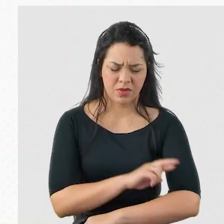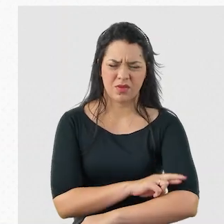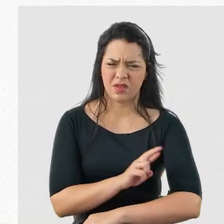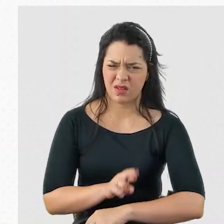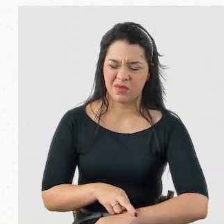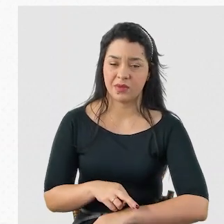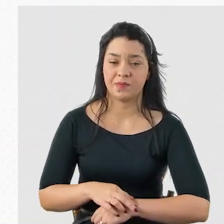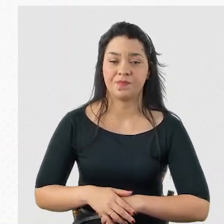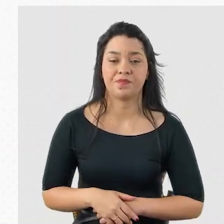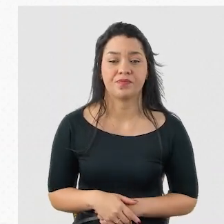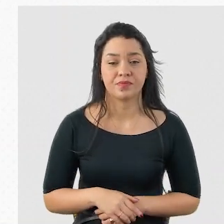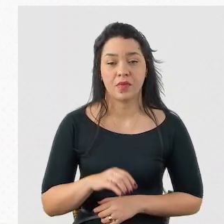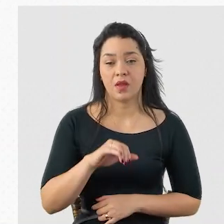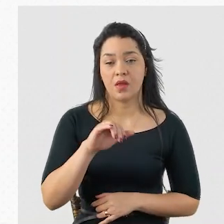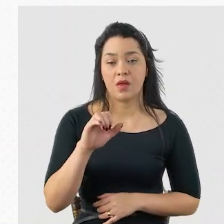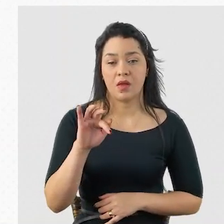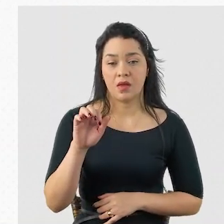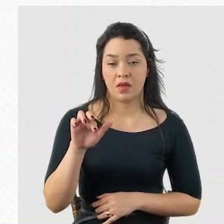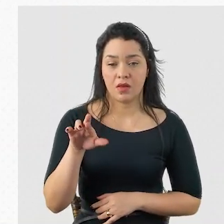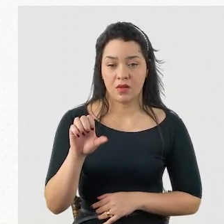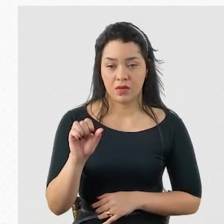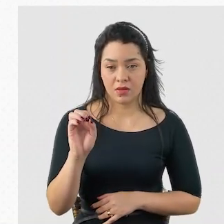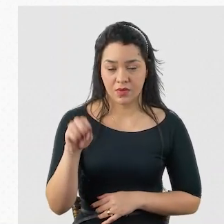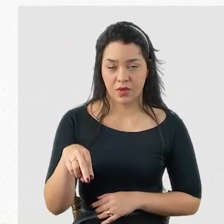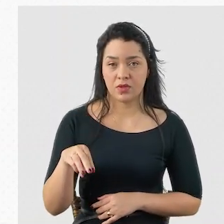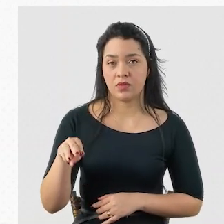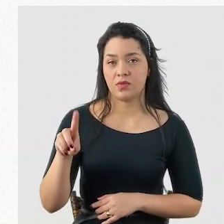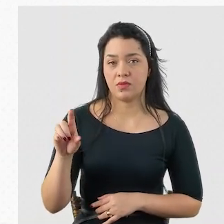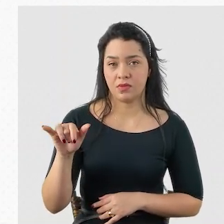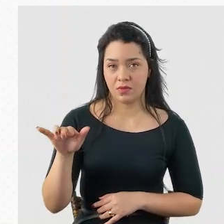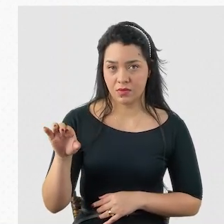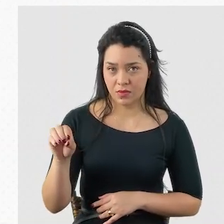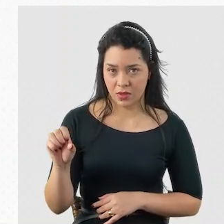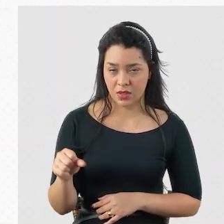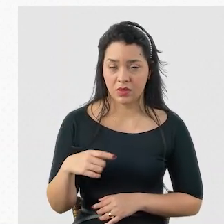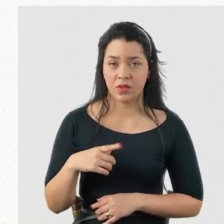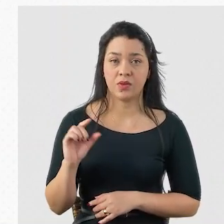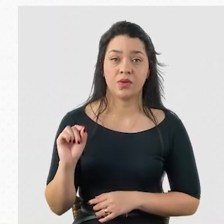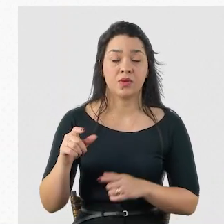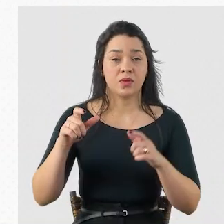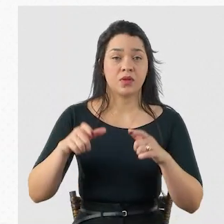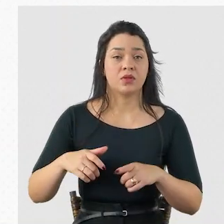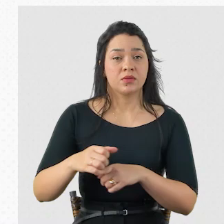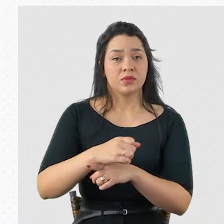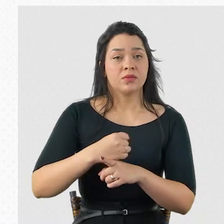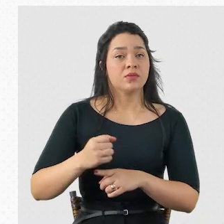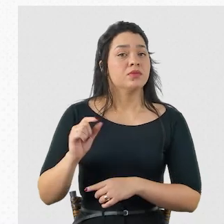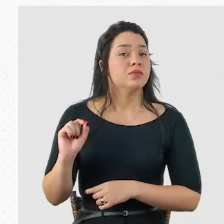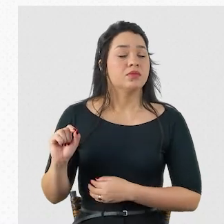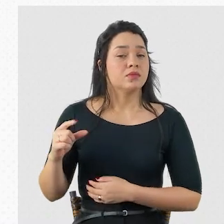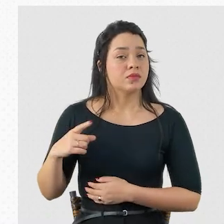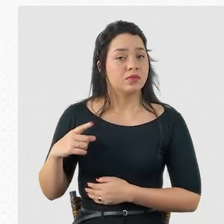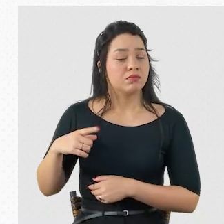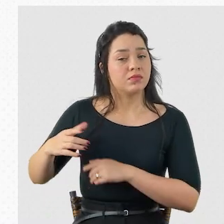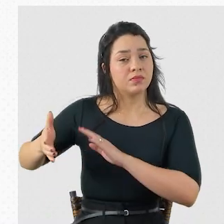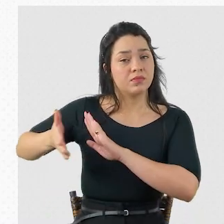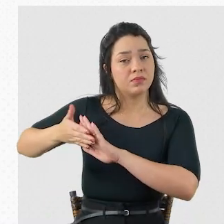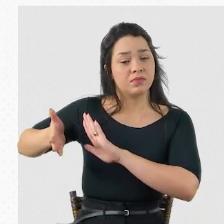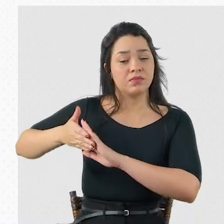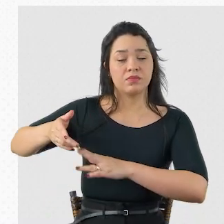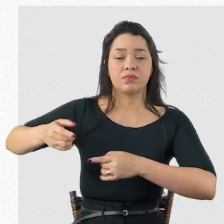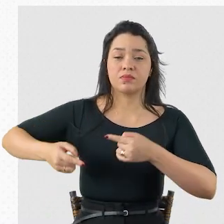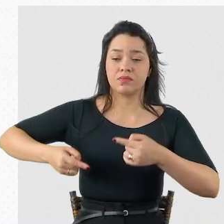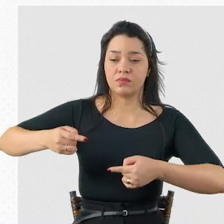Jefferson Medeiros, ele é carioca, né, e ele tem um discurso organizado a partir do lugar social que ocupa. Ele propõe discussões